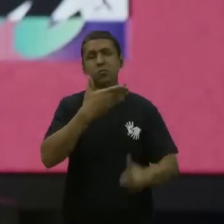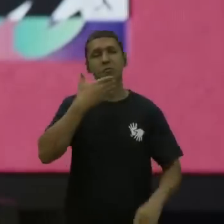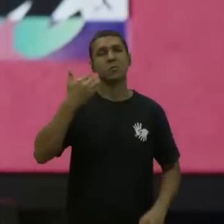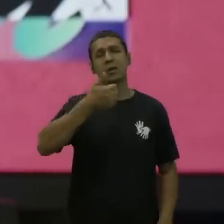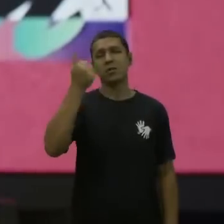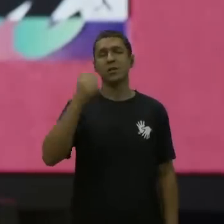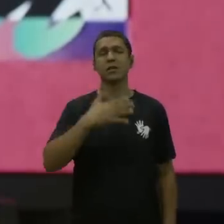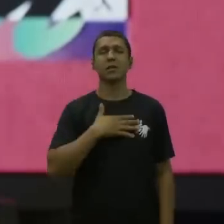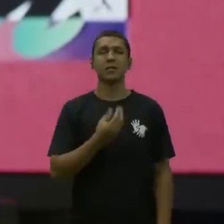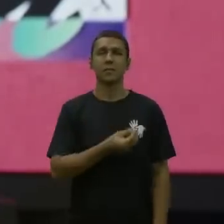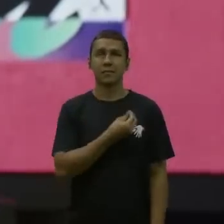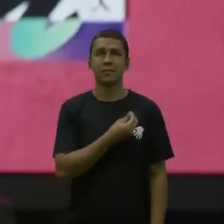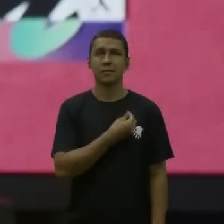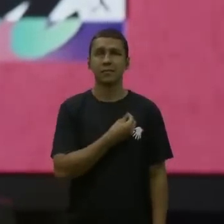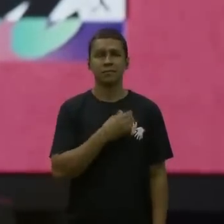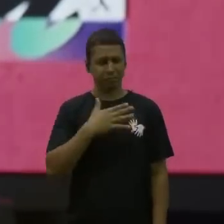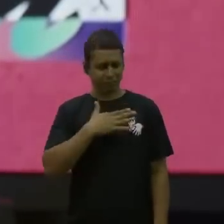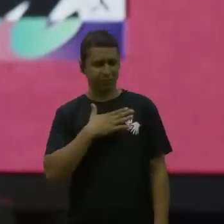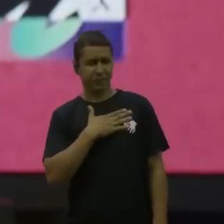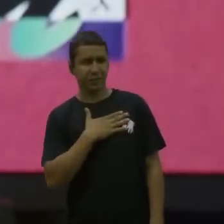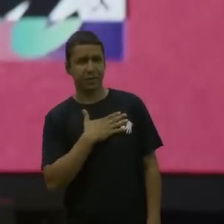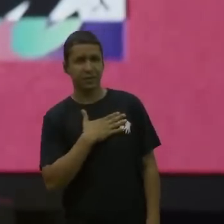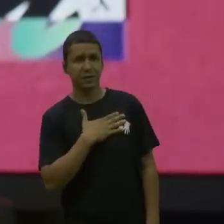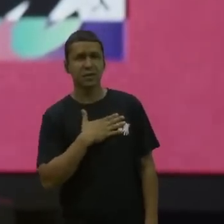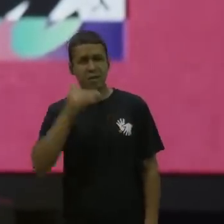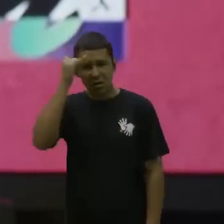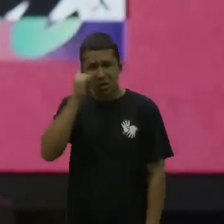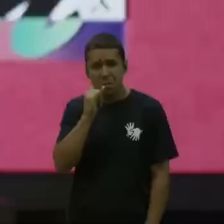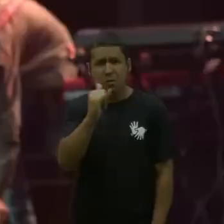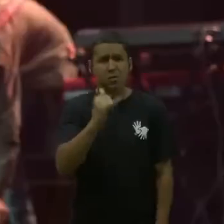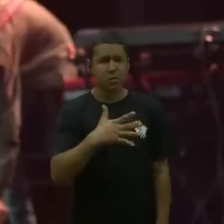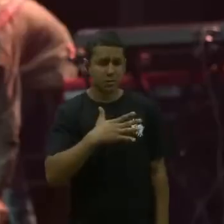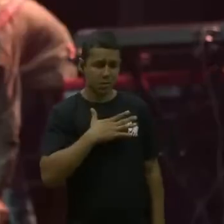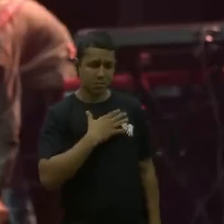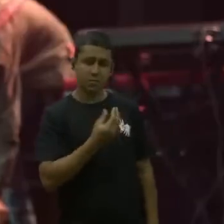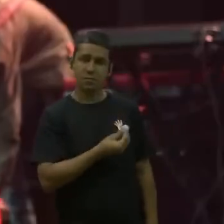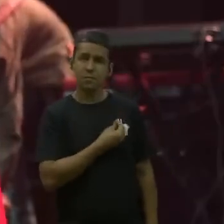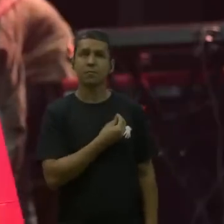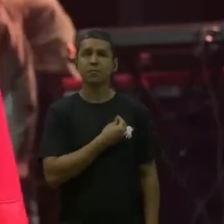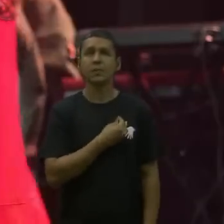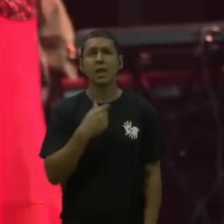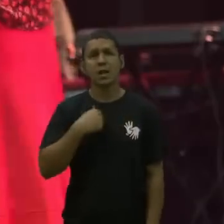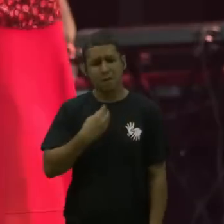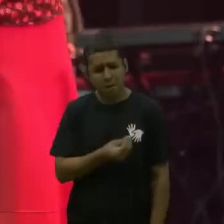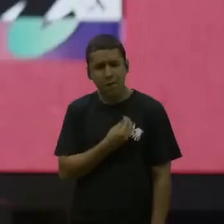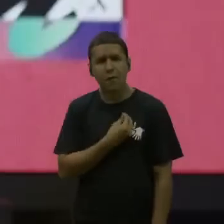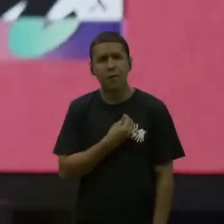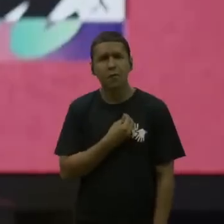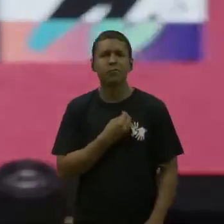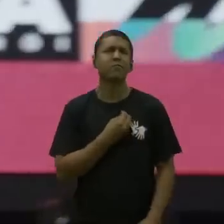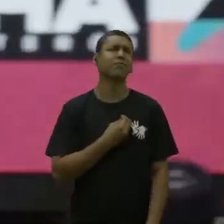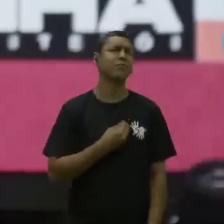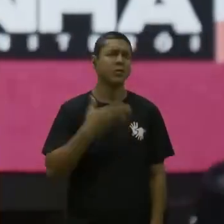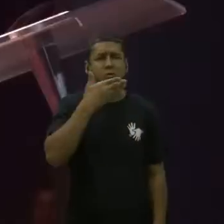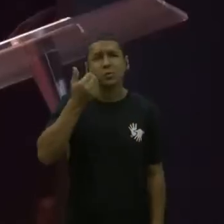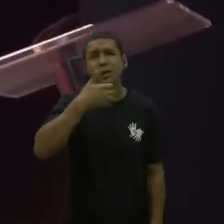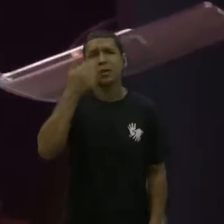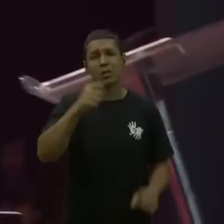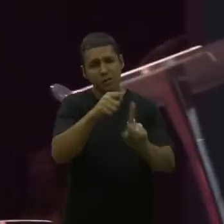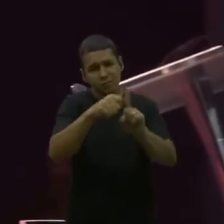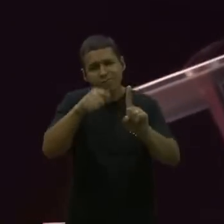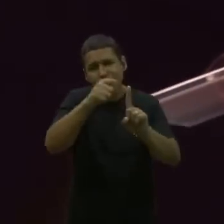vida. Bate no peito e diga comigo: eu profetizo sobre a minha vida que eu vou viver os melhores meses da minha